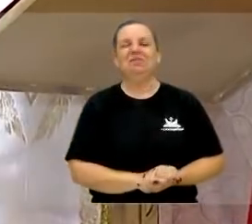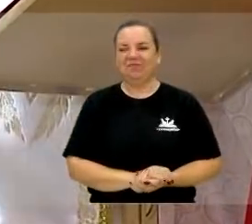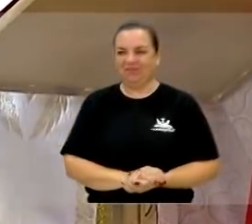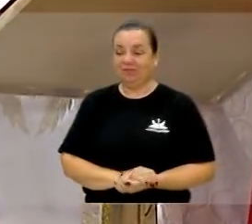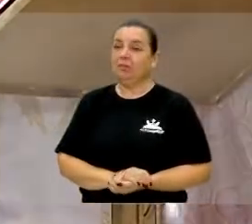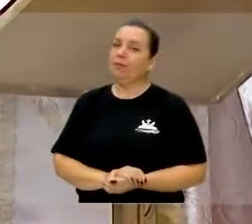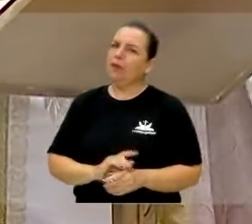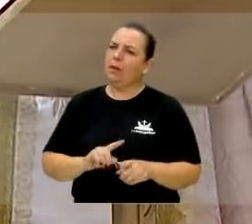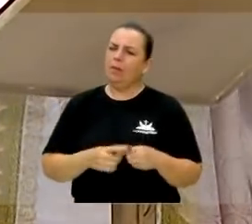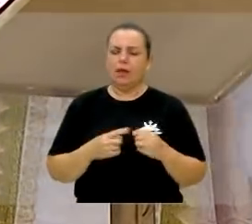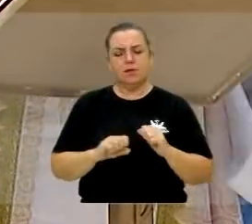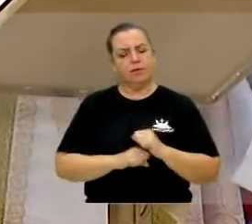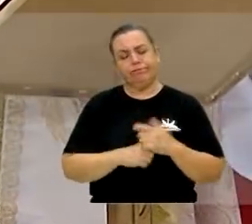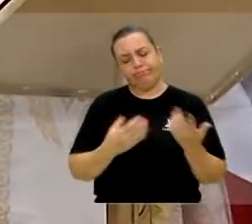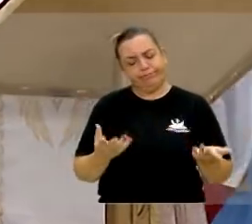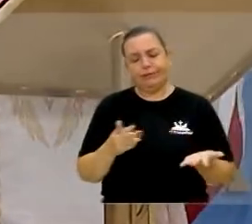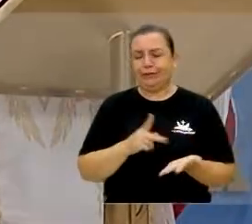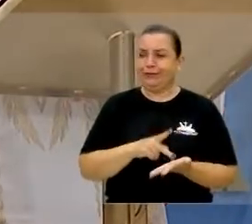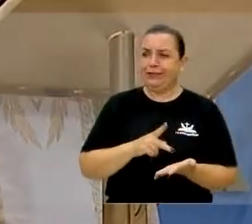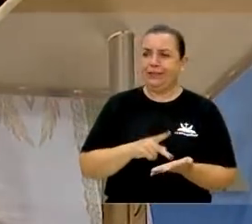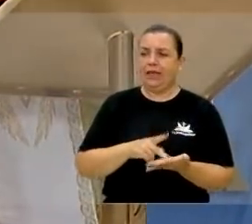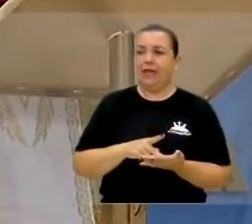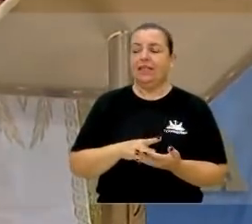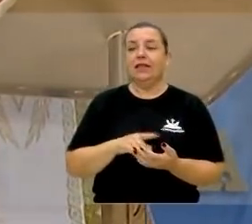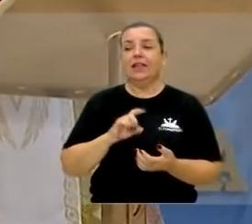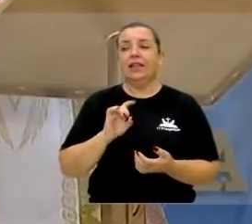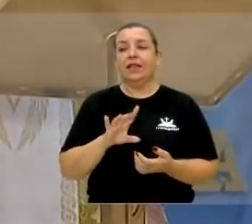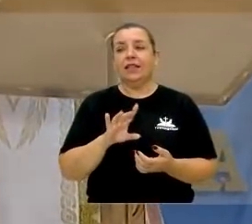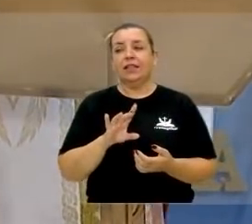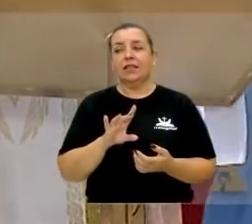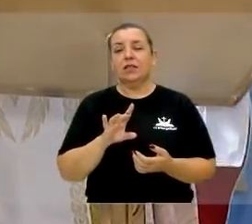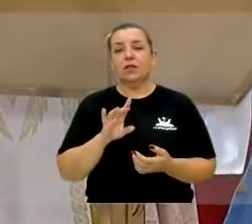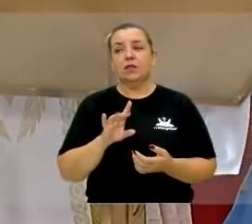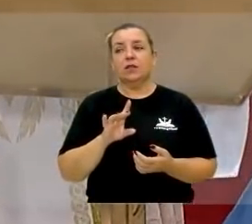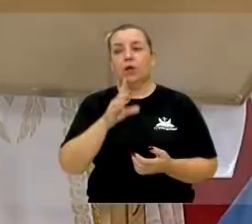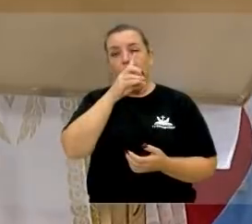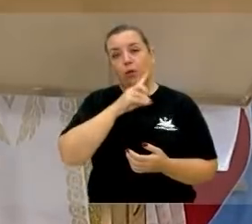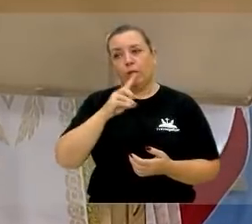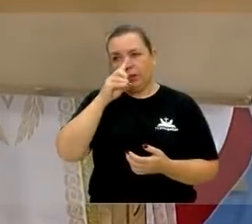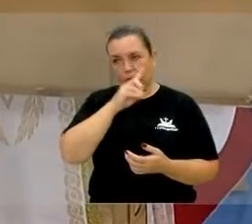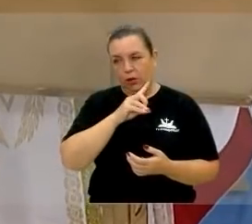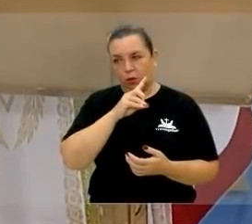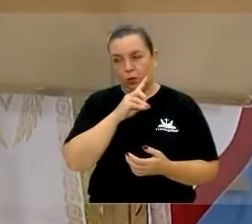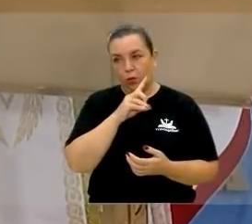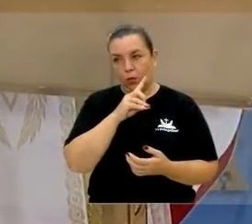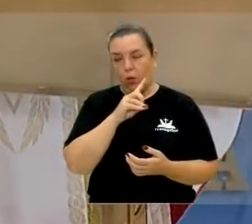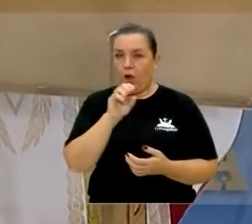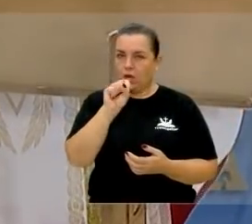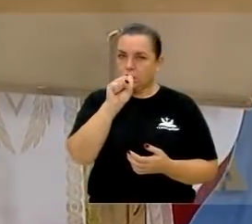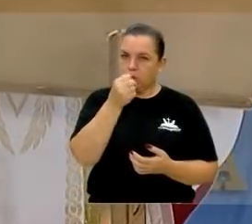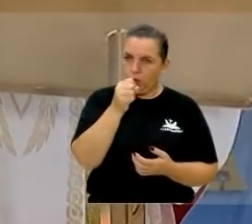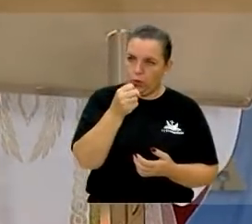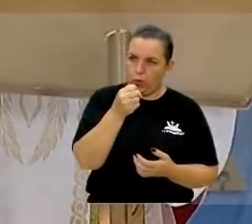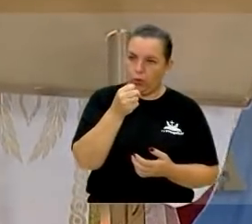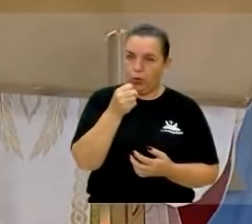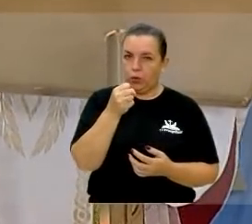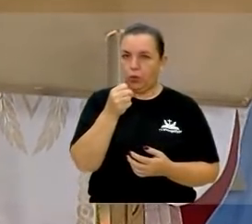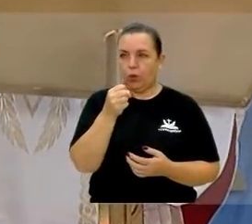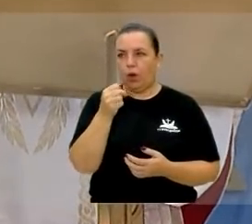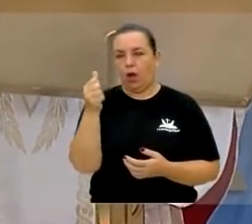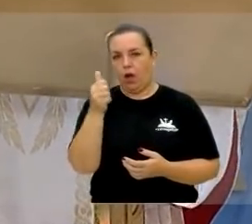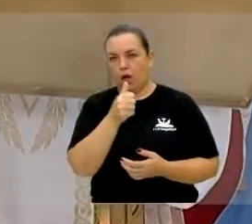Mas é claro, pregarei sobre isso no domingo, às 8, às